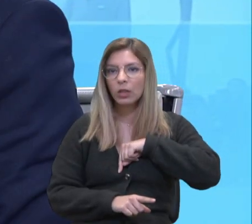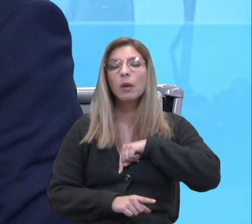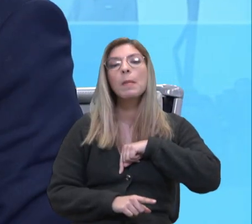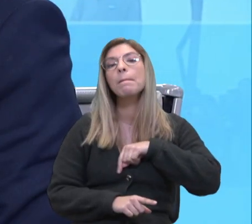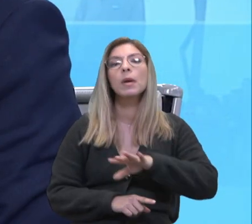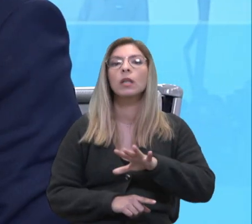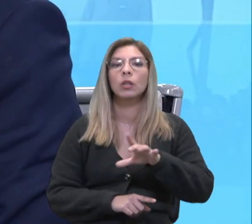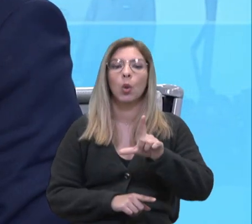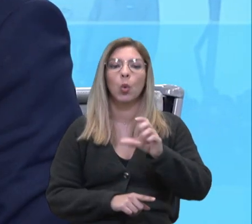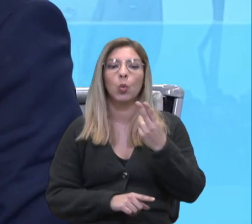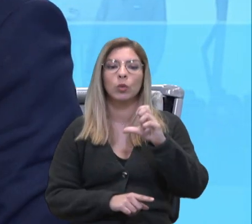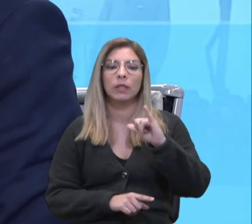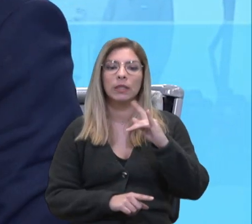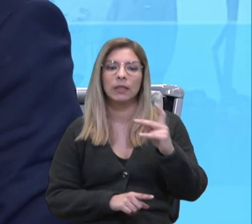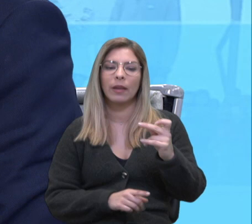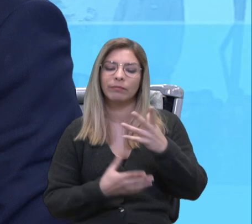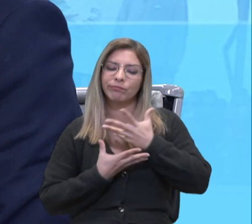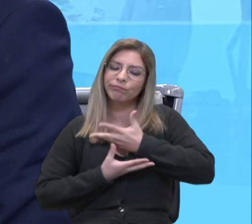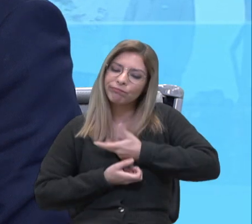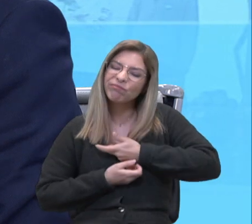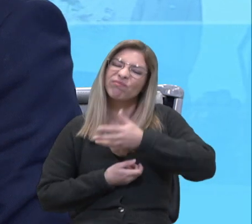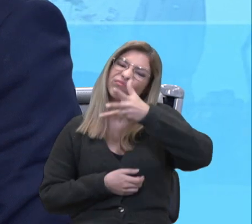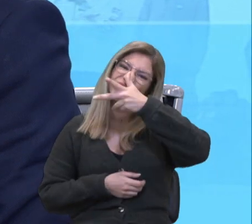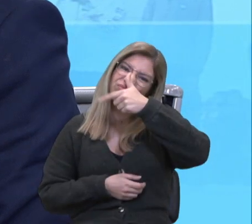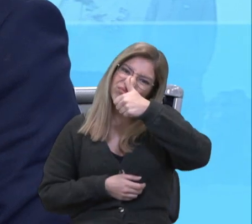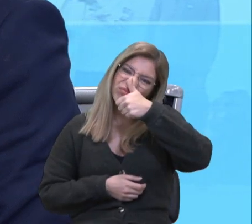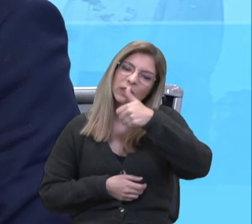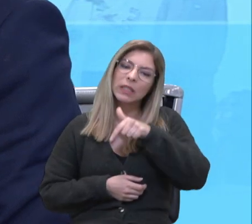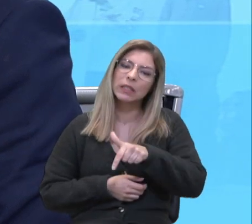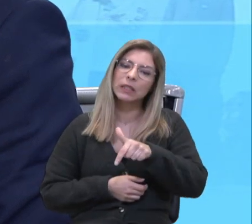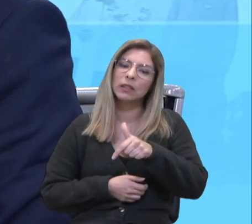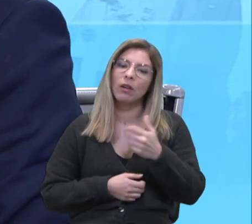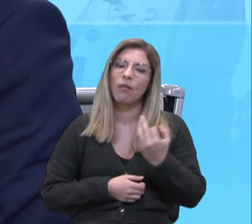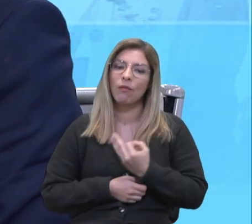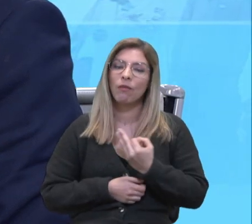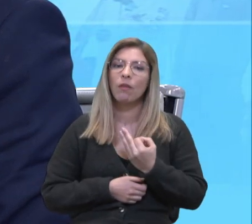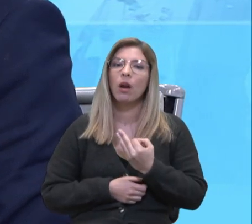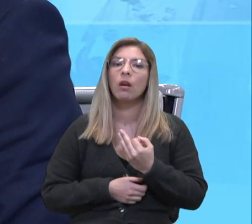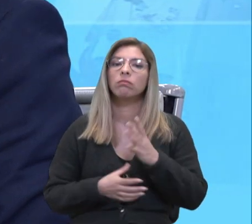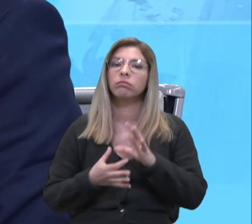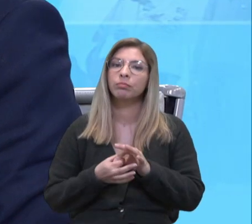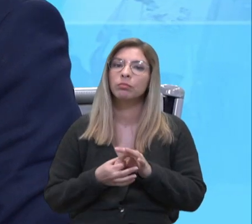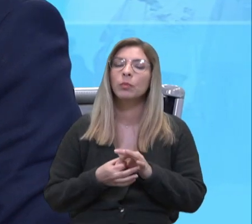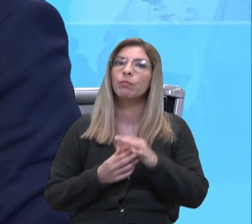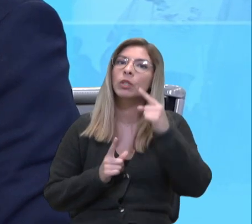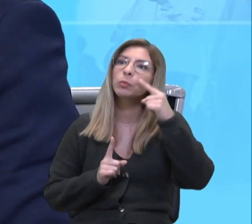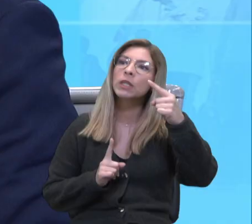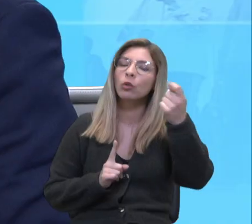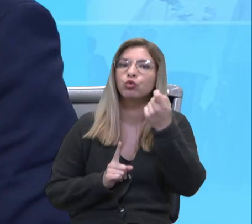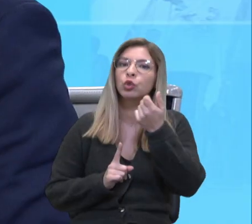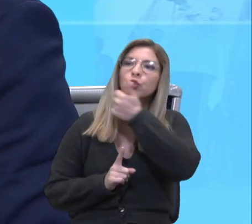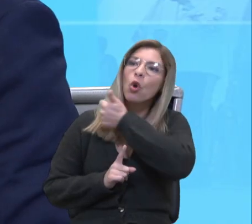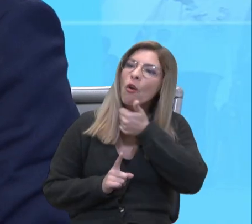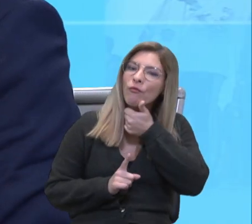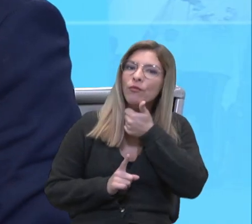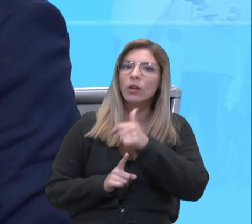Lúcia está particularmente desanimada, está a vislumbrar um horizonte de especial sofrimento, já a